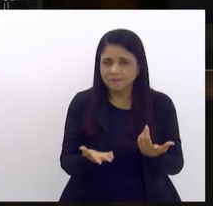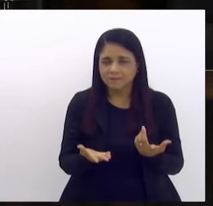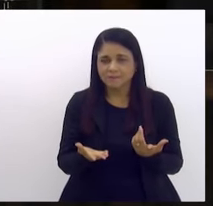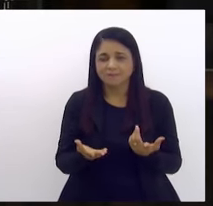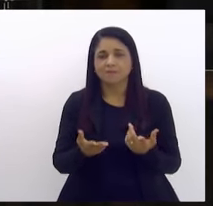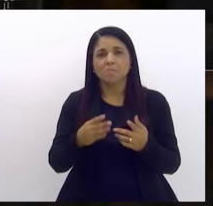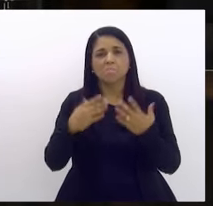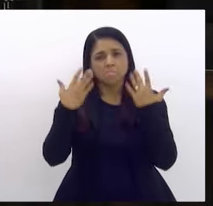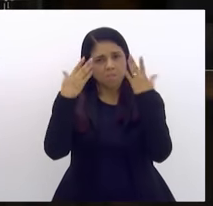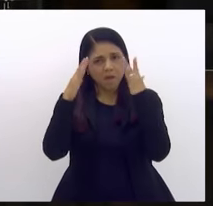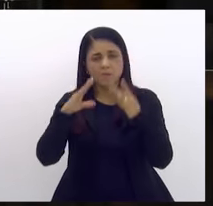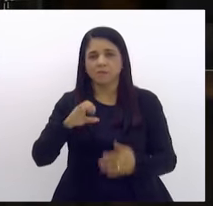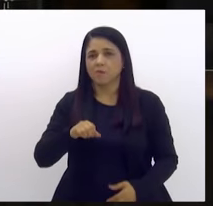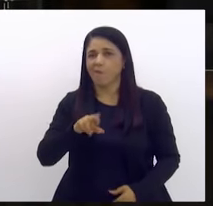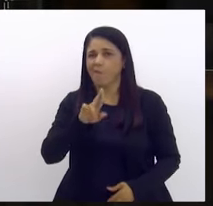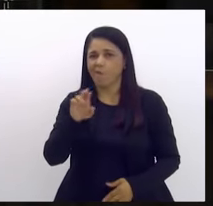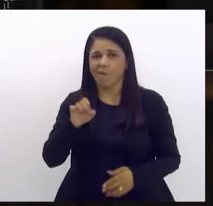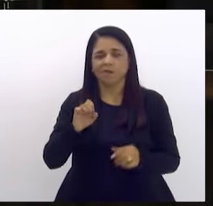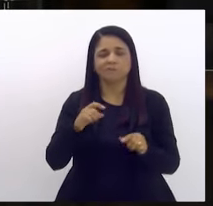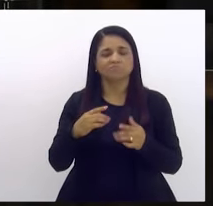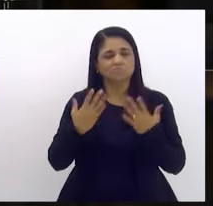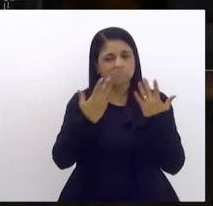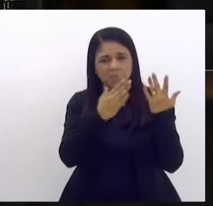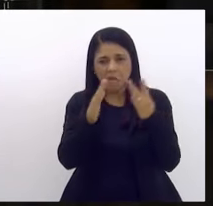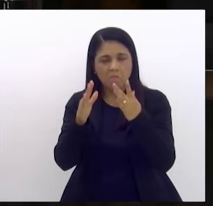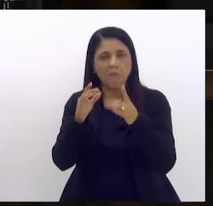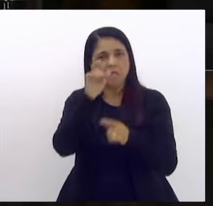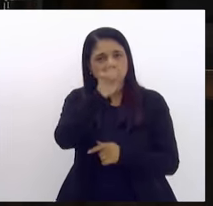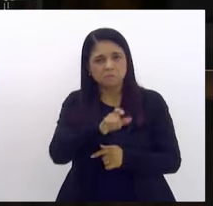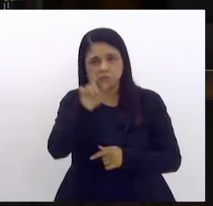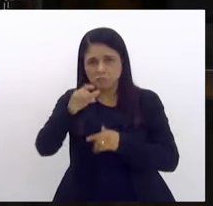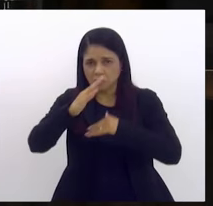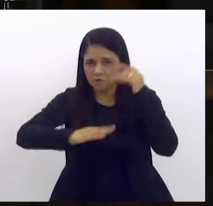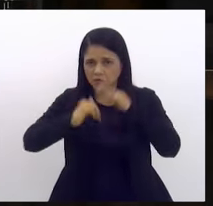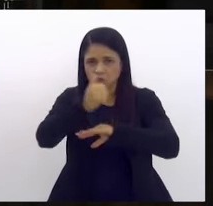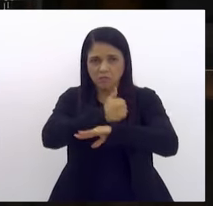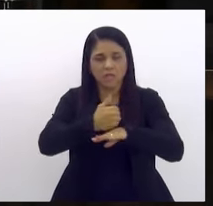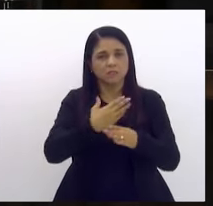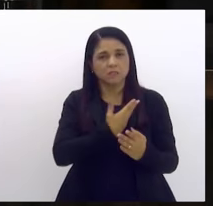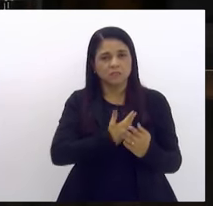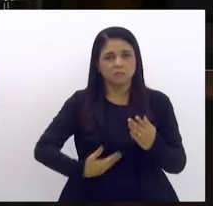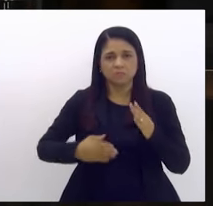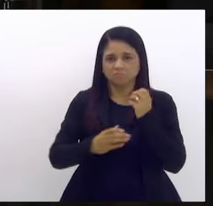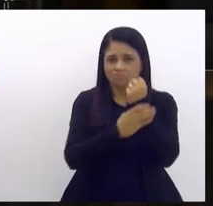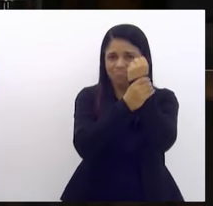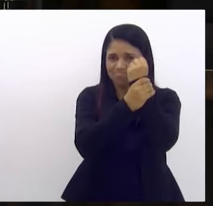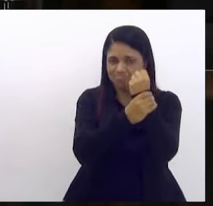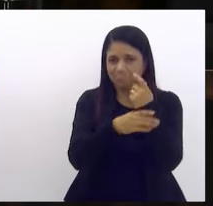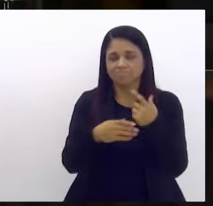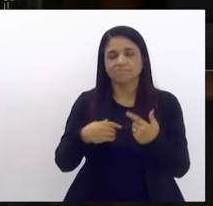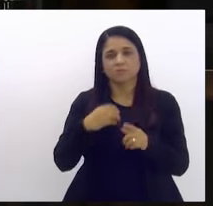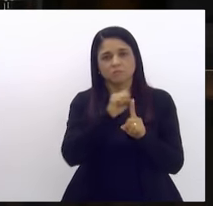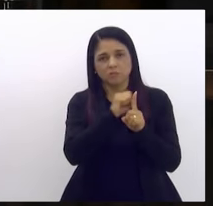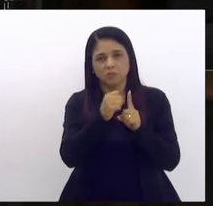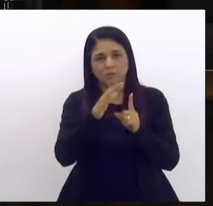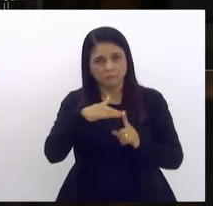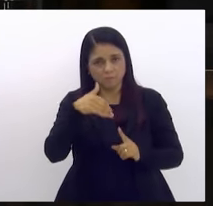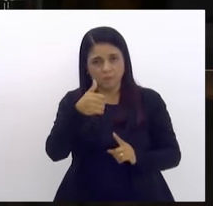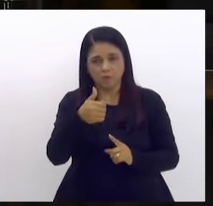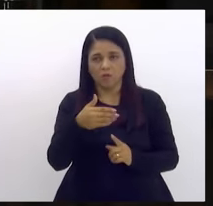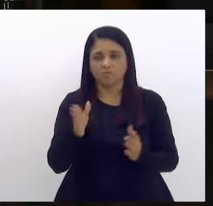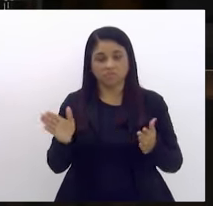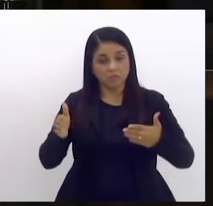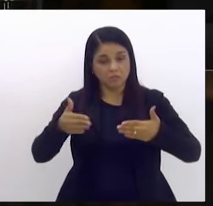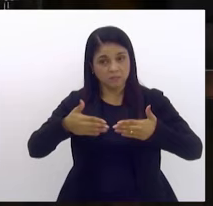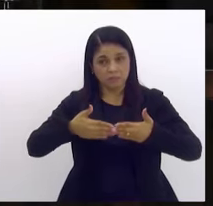aí à CORE, parabéns a esses guerreiros que estão sempre trabalhando em prol da sociedade melhor. Já encerrou a